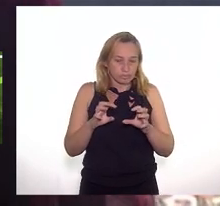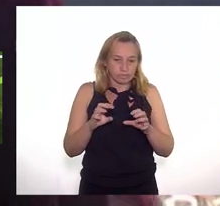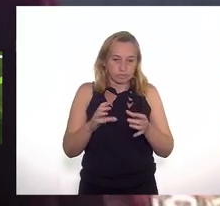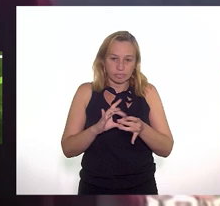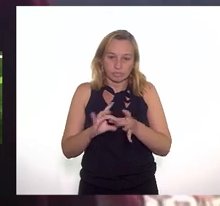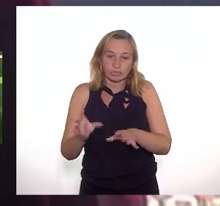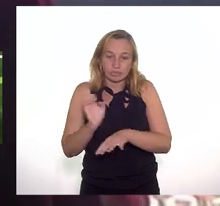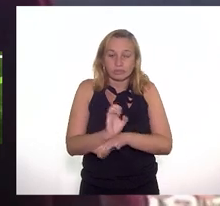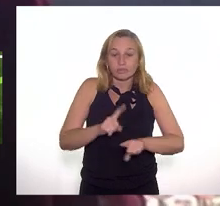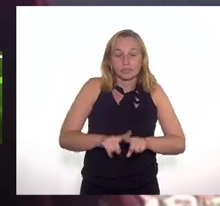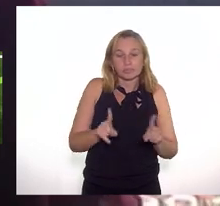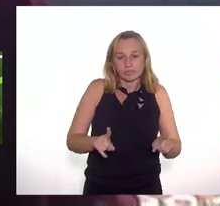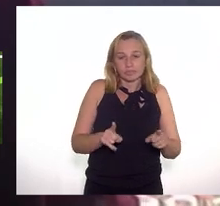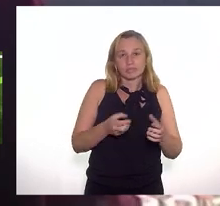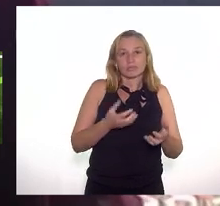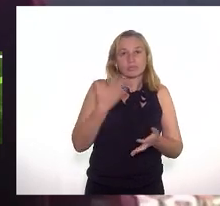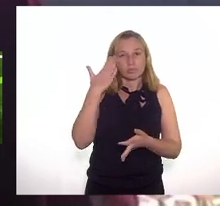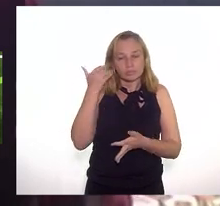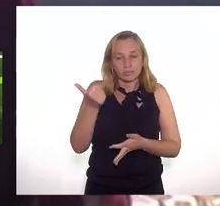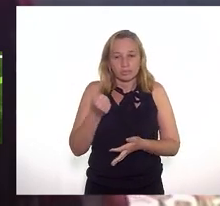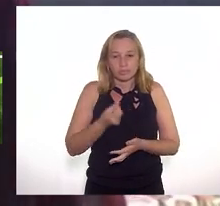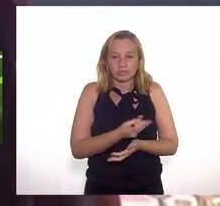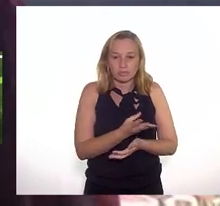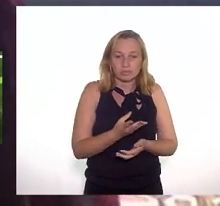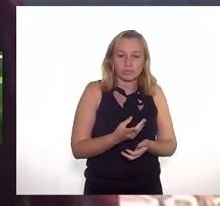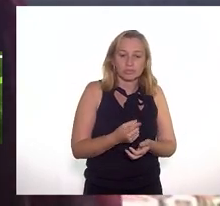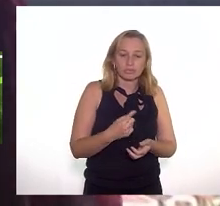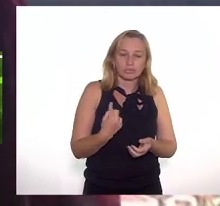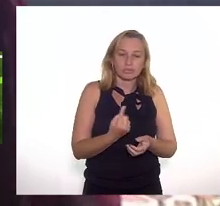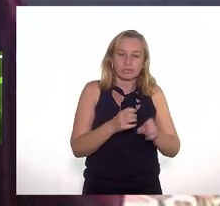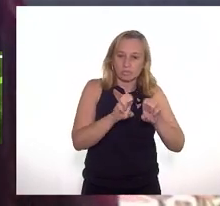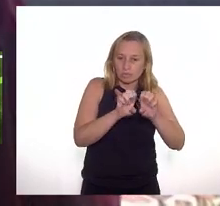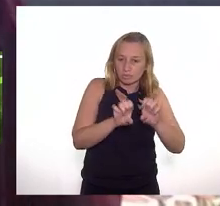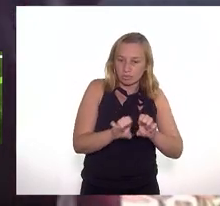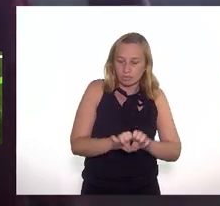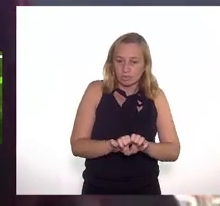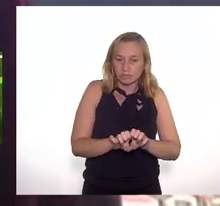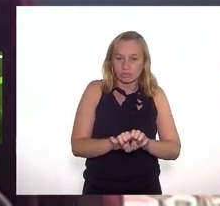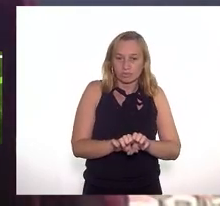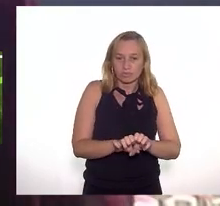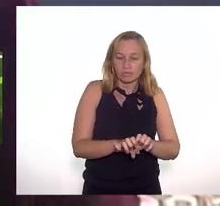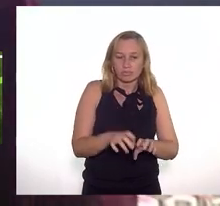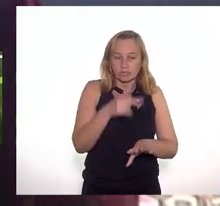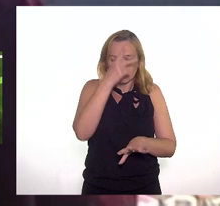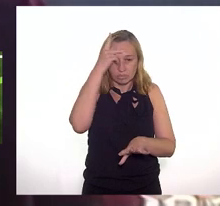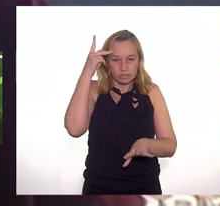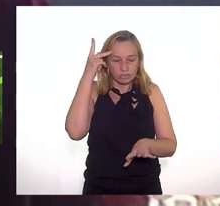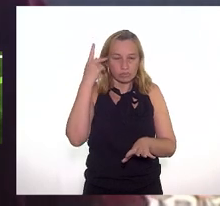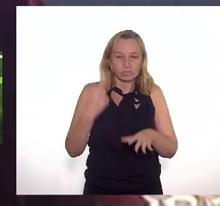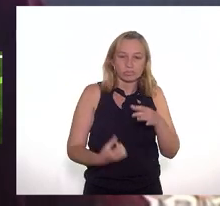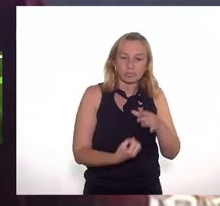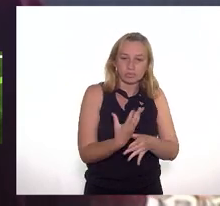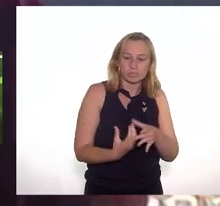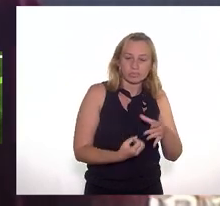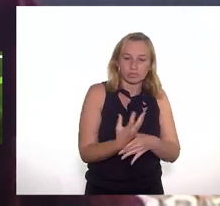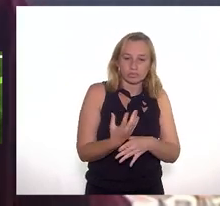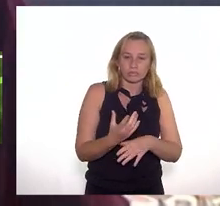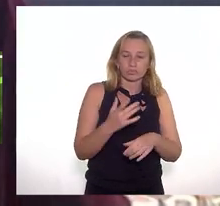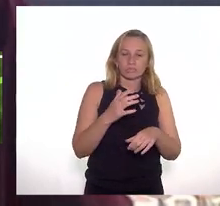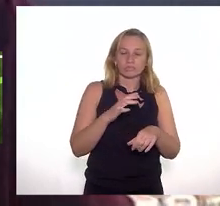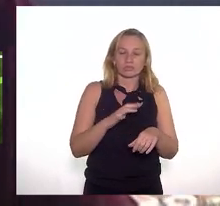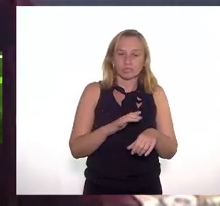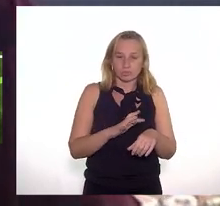Estado. Mas, de qualquer forma, eu sei que enquanto a gente está se estruturando, os pacientes estão surgindo, os problemas também. E aí